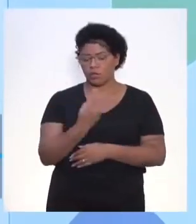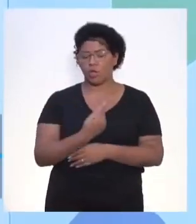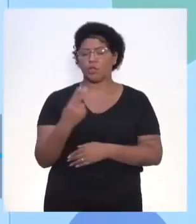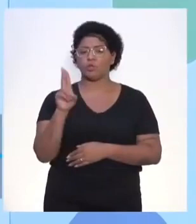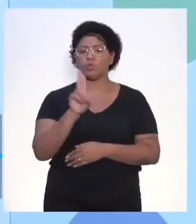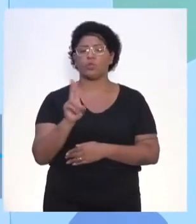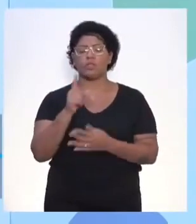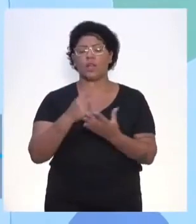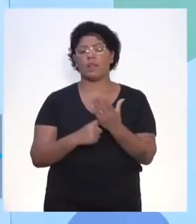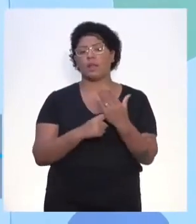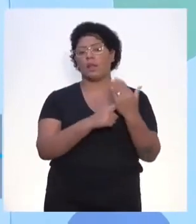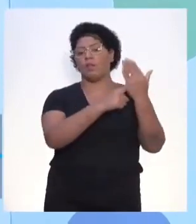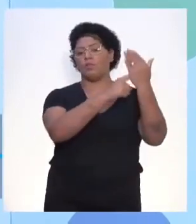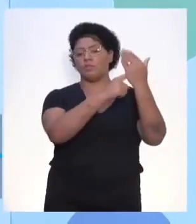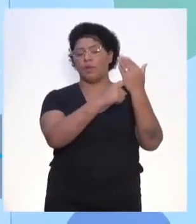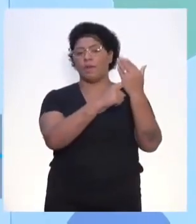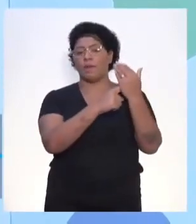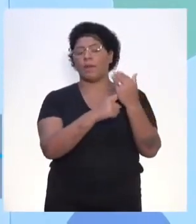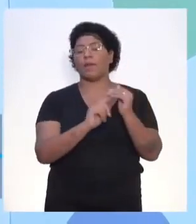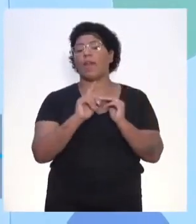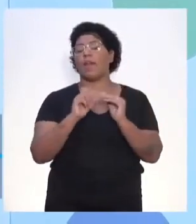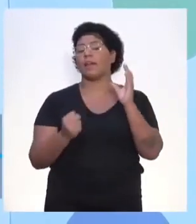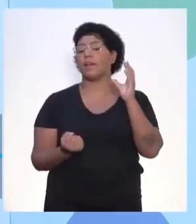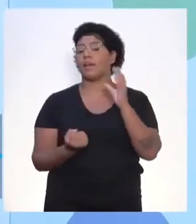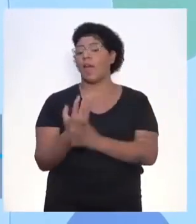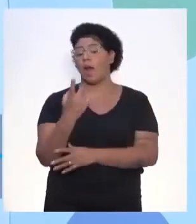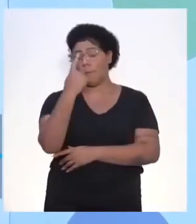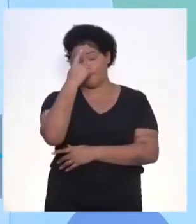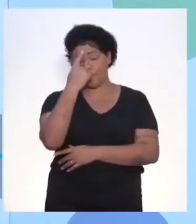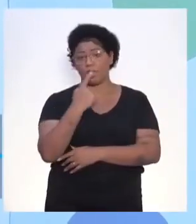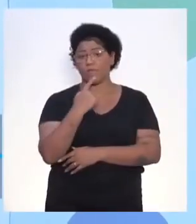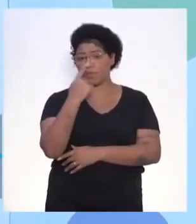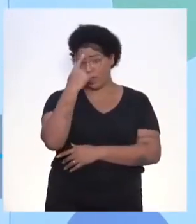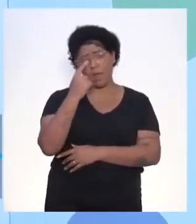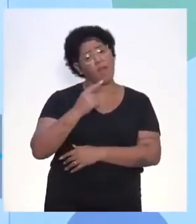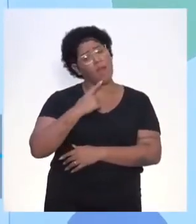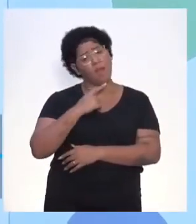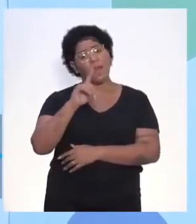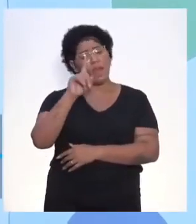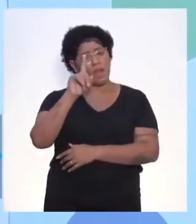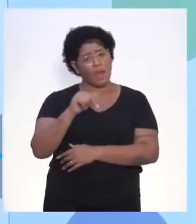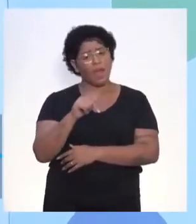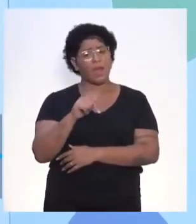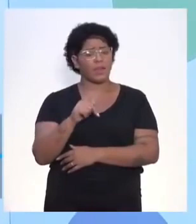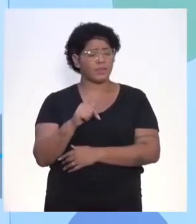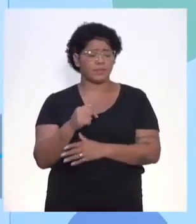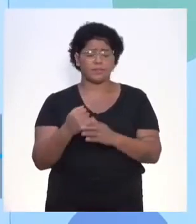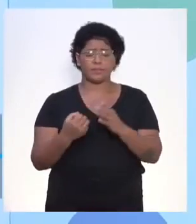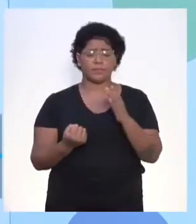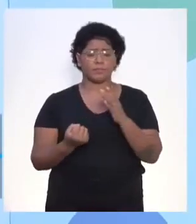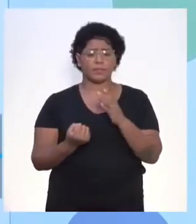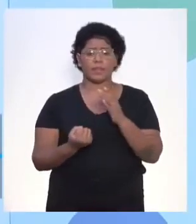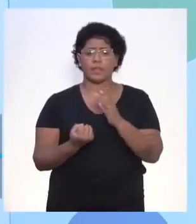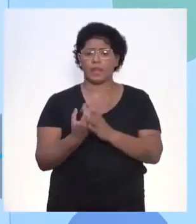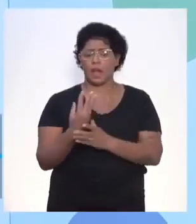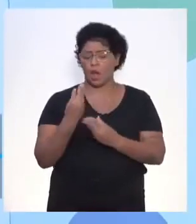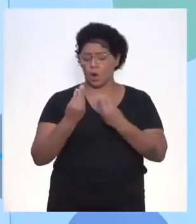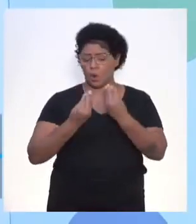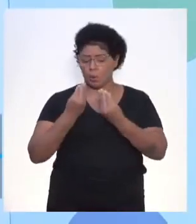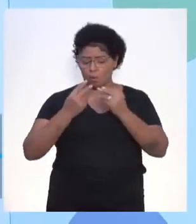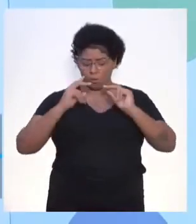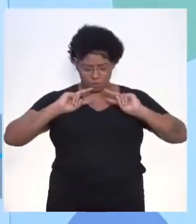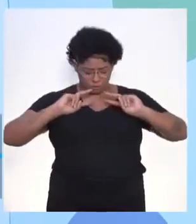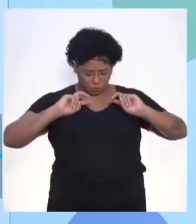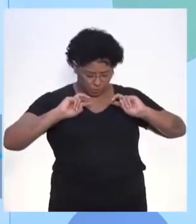rede social, né? Então, fazer o perfil da rede social é uma autodescrição, né? É descrever a si mesmo. Dizer a sua idade,